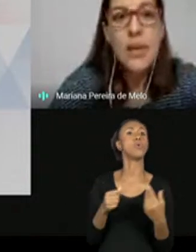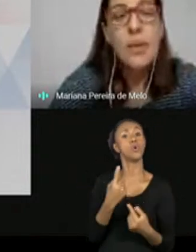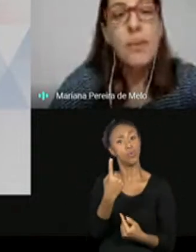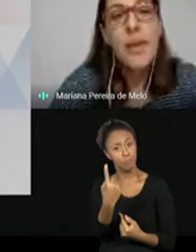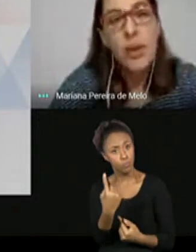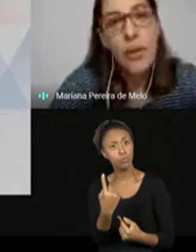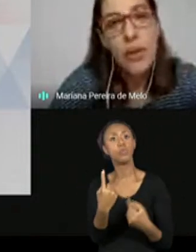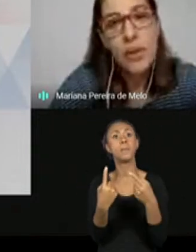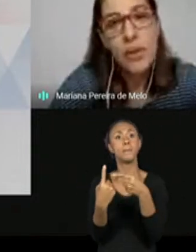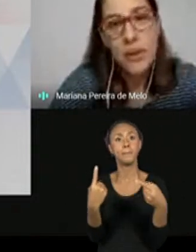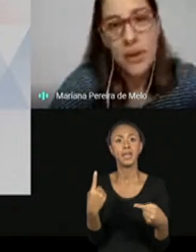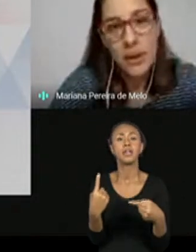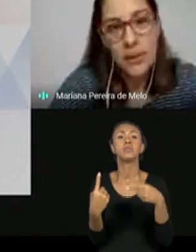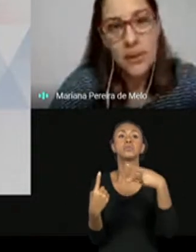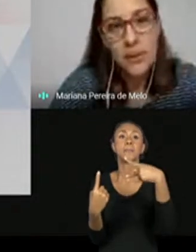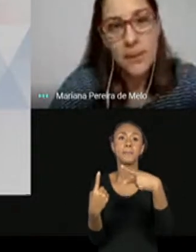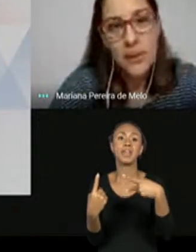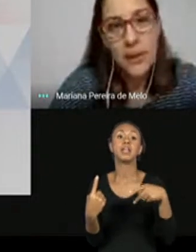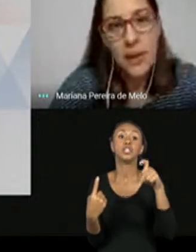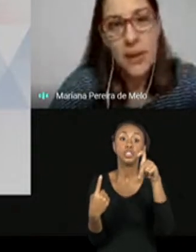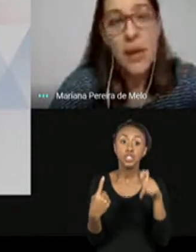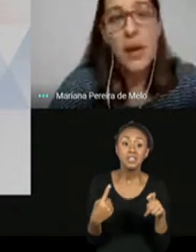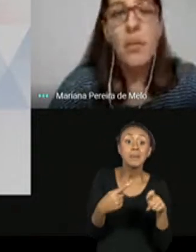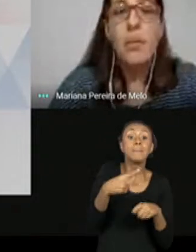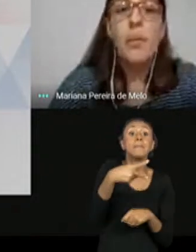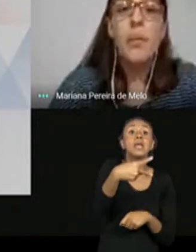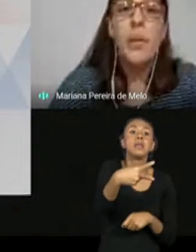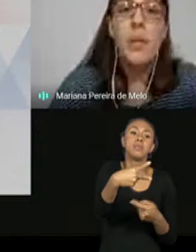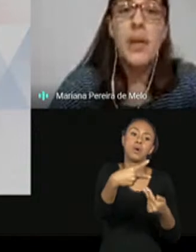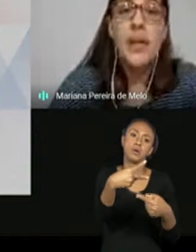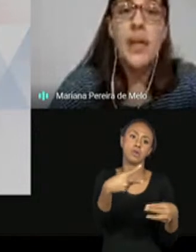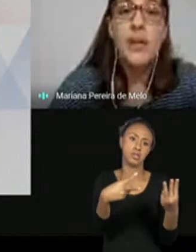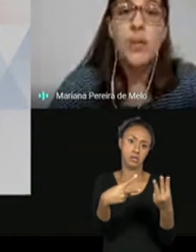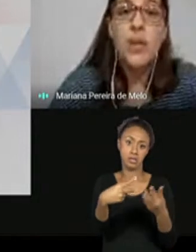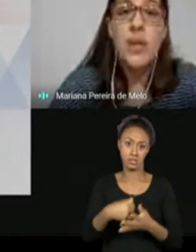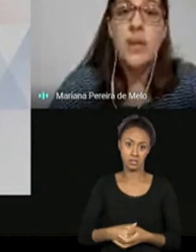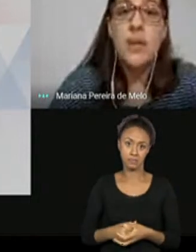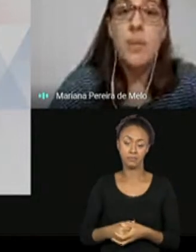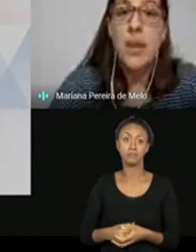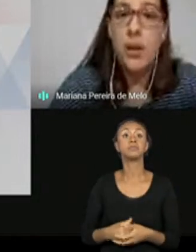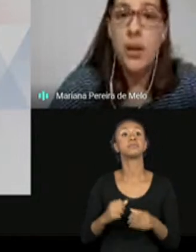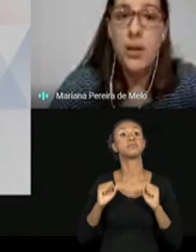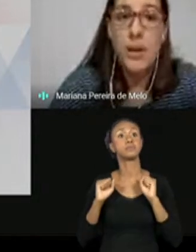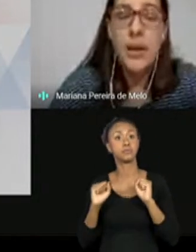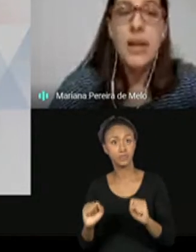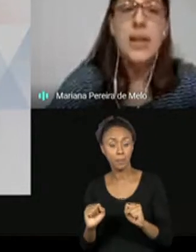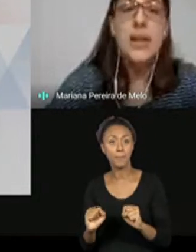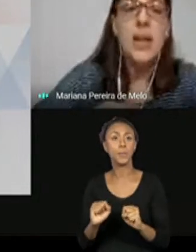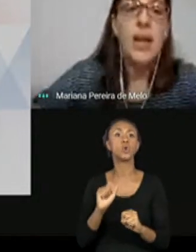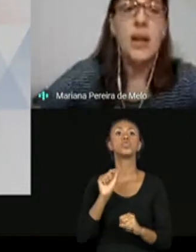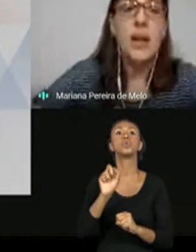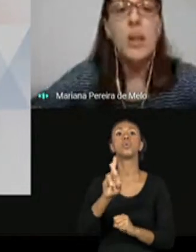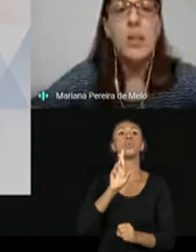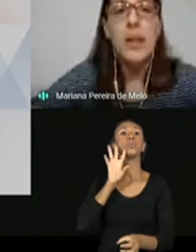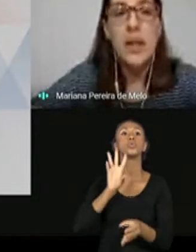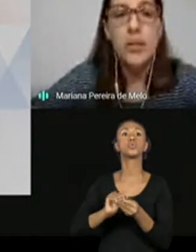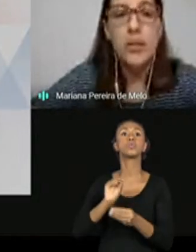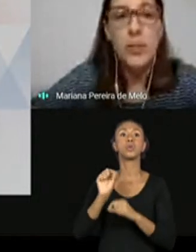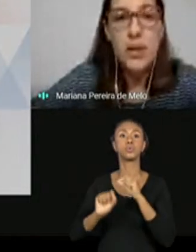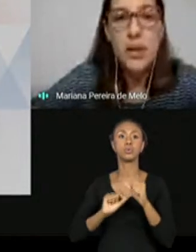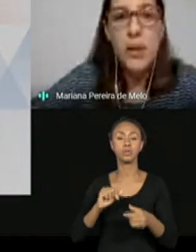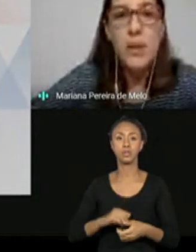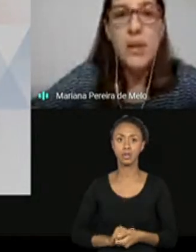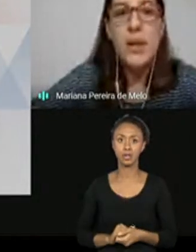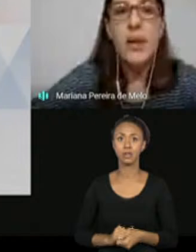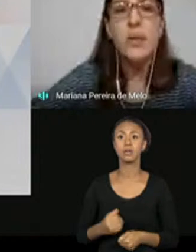probabilidade do x menor ou igual a 3, tá? Probabilidade do x menor ou igual a 3 é probabilidade